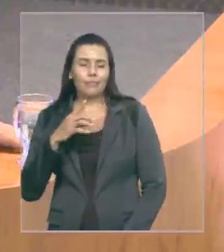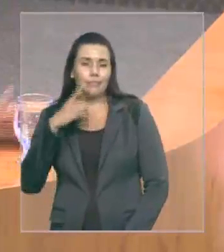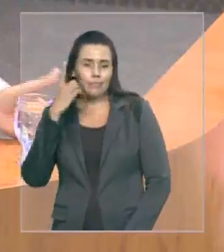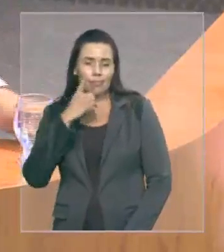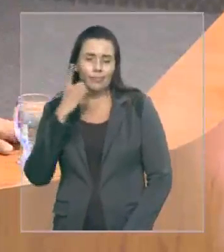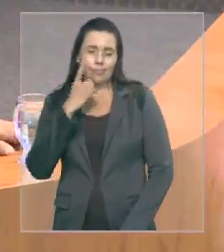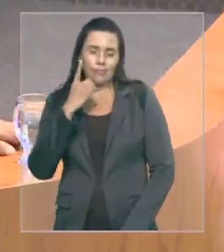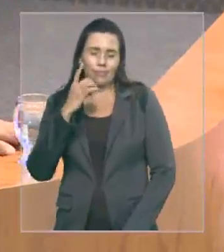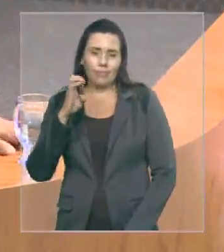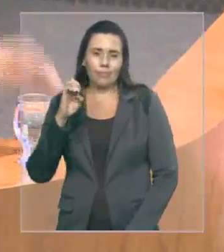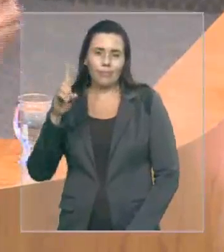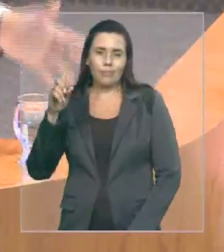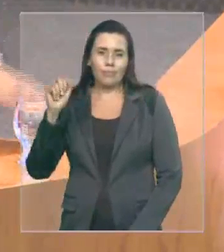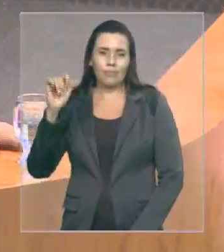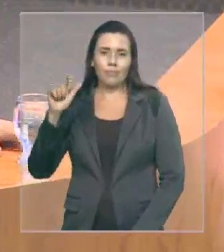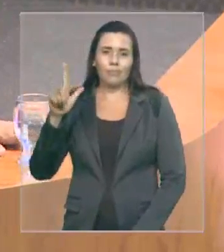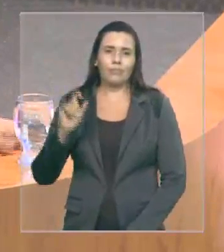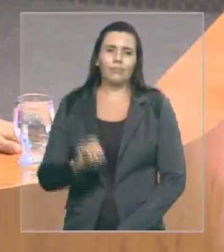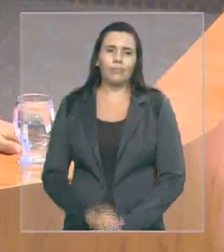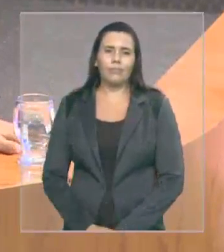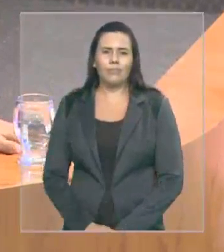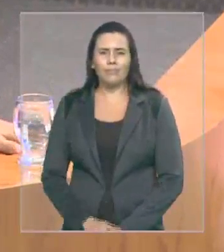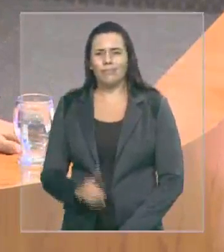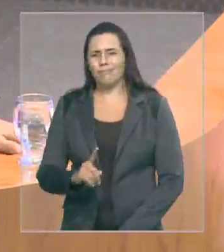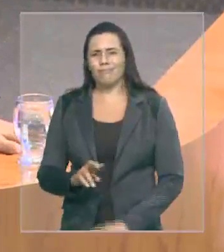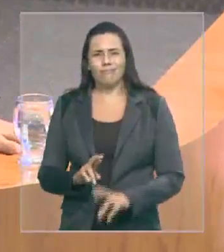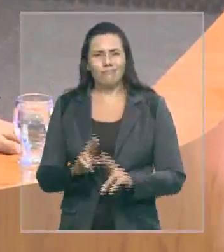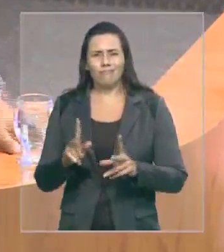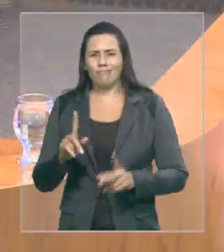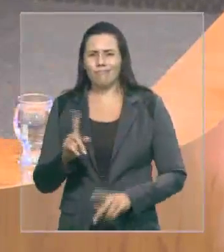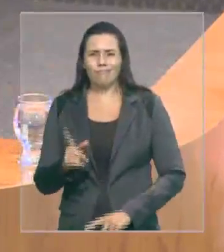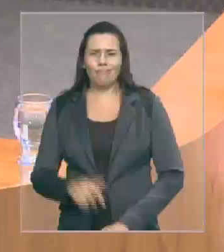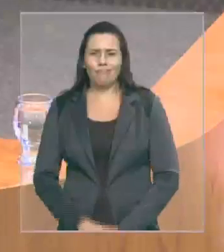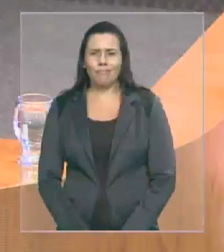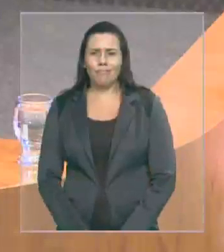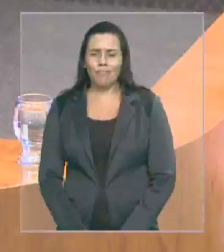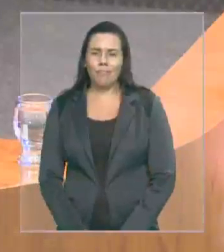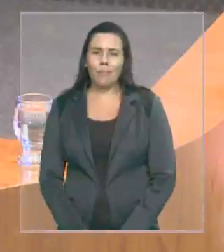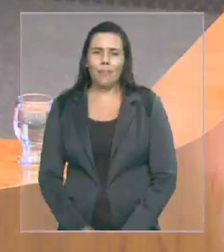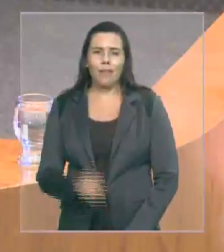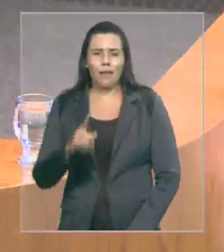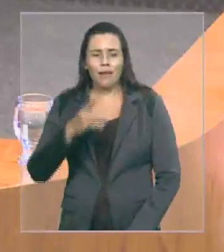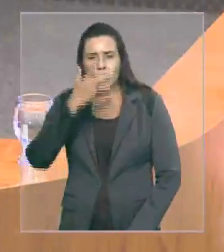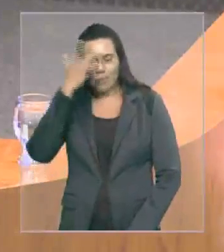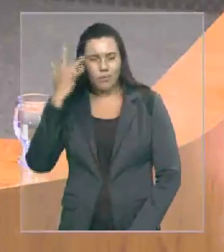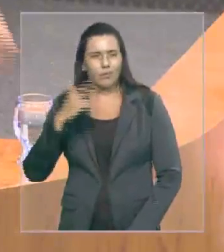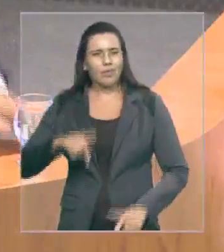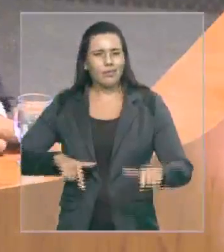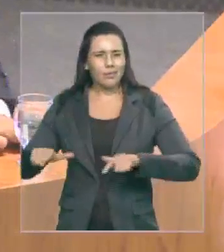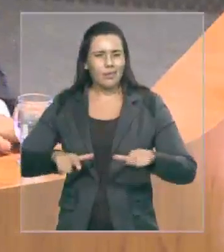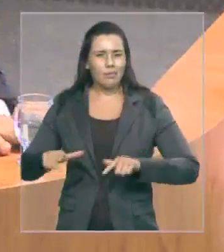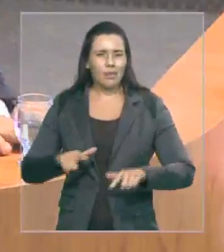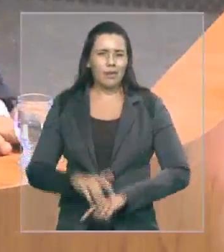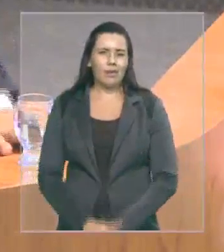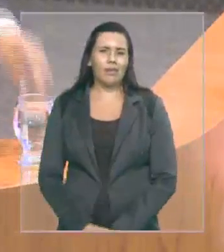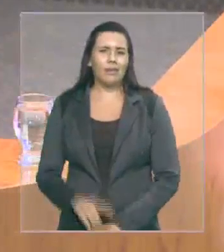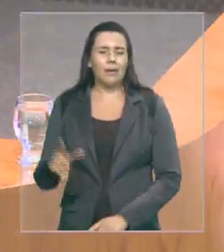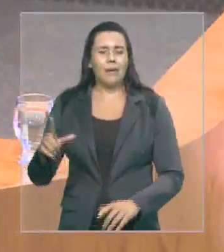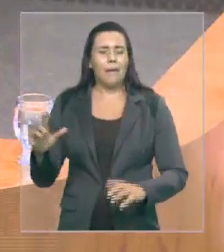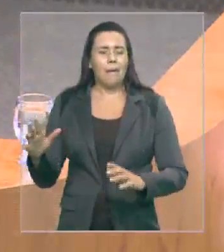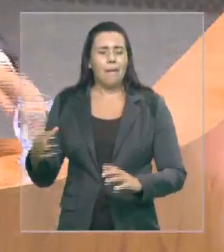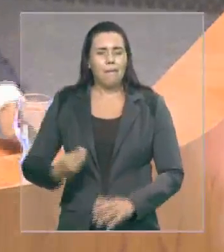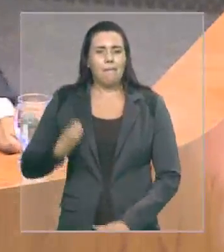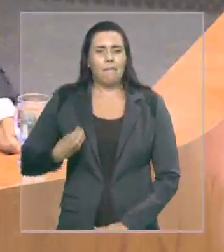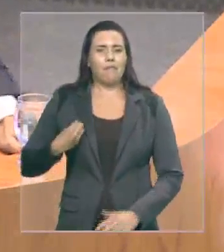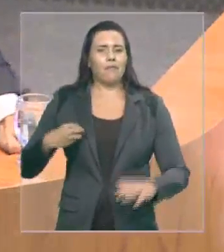se lamenta, sabe por quê? Porque não faz diferença nenhuma. Não é empregada doméstica que está saindo do anjo da guarda 4 horas da manhã para